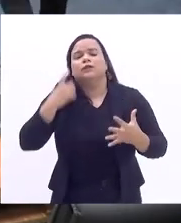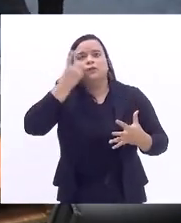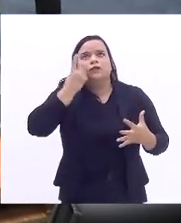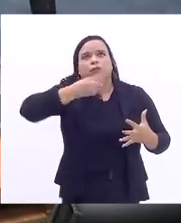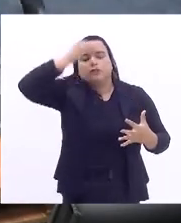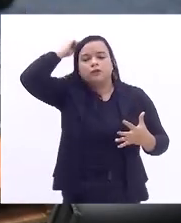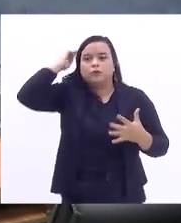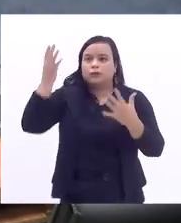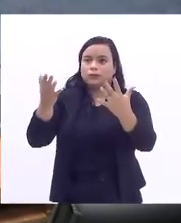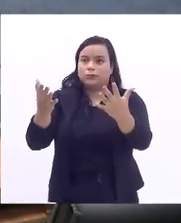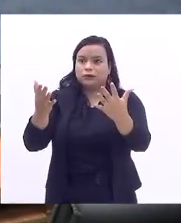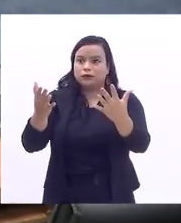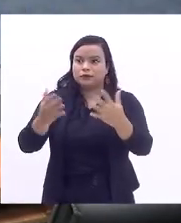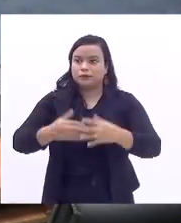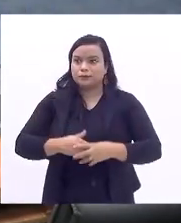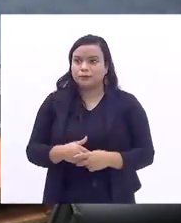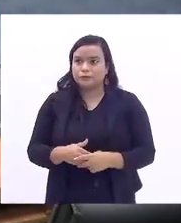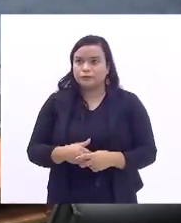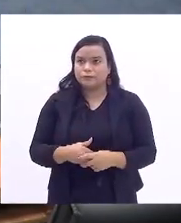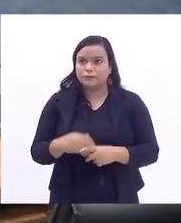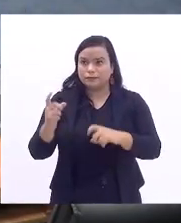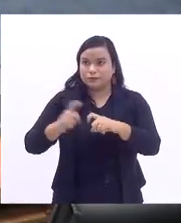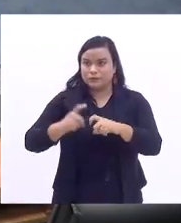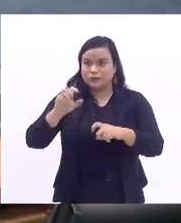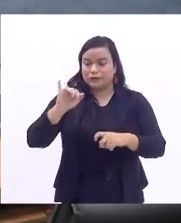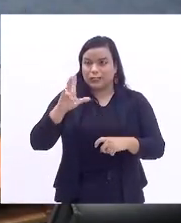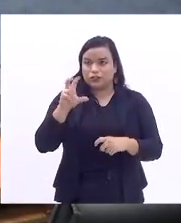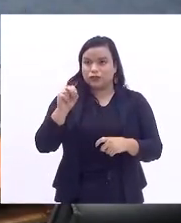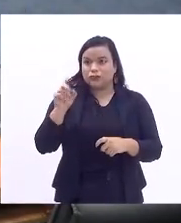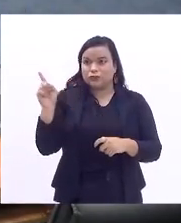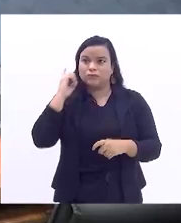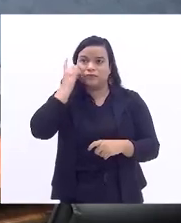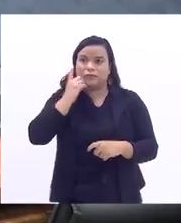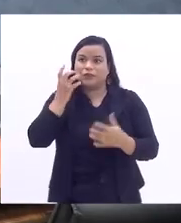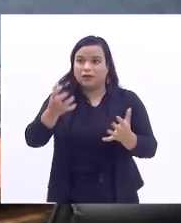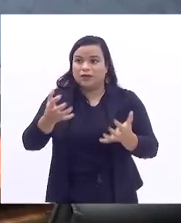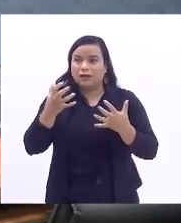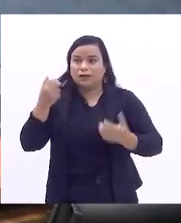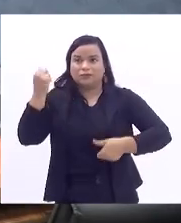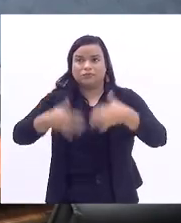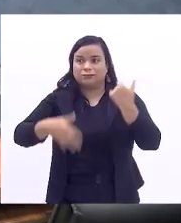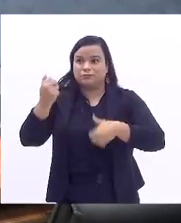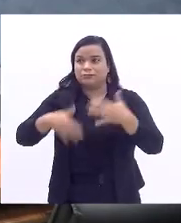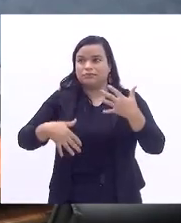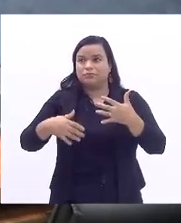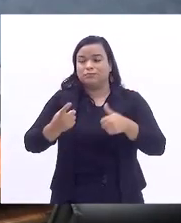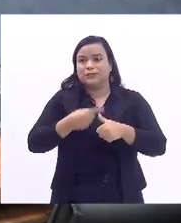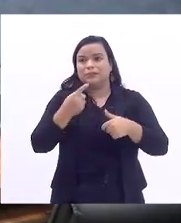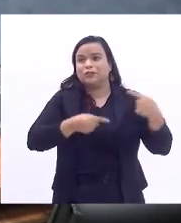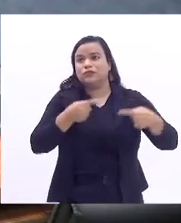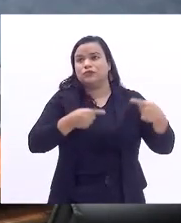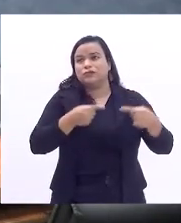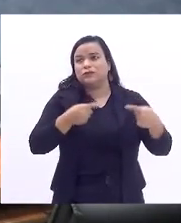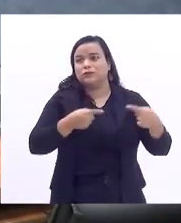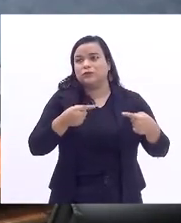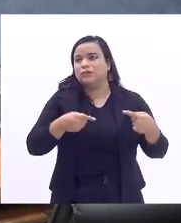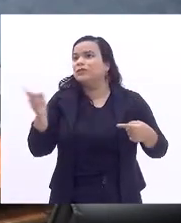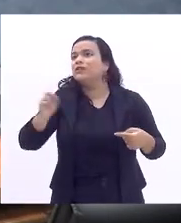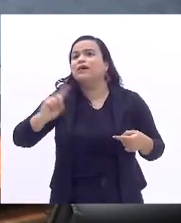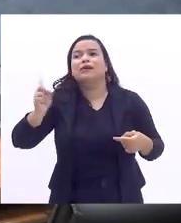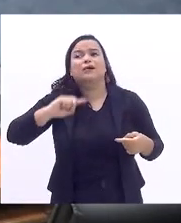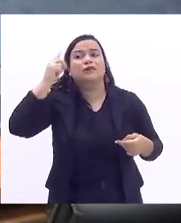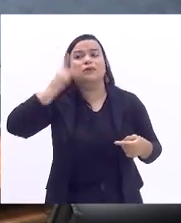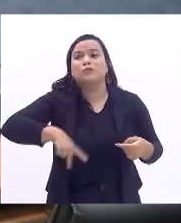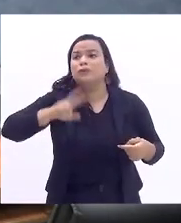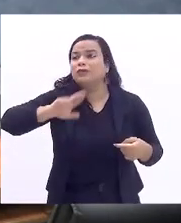Márcio e o deputado Serginho quer voltar o status quo anterior da primeira discussão Não é isso não senhor